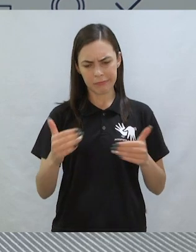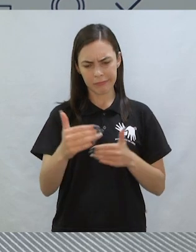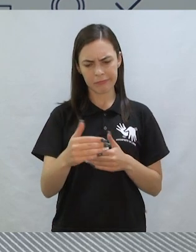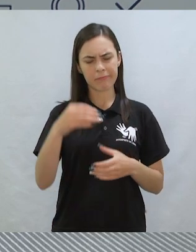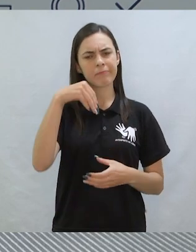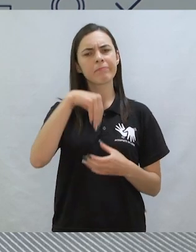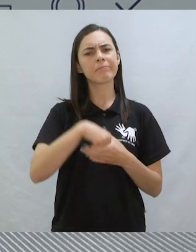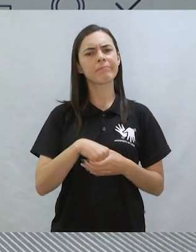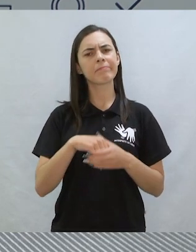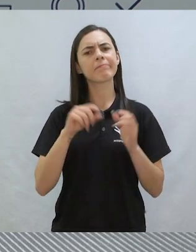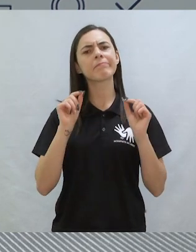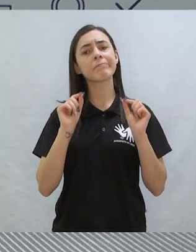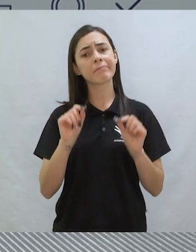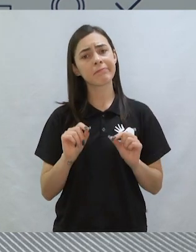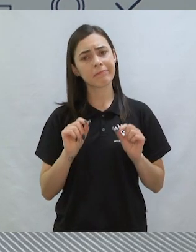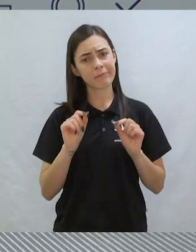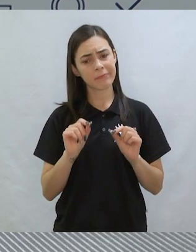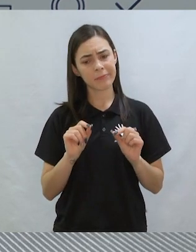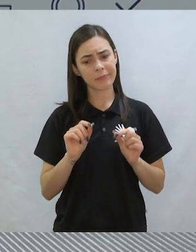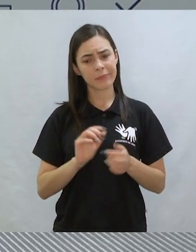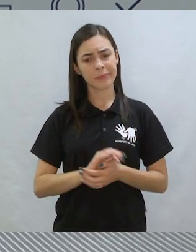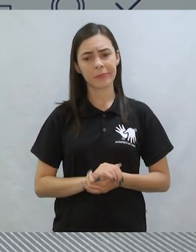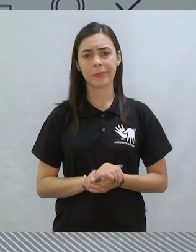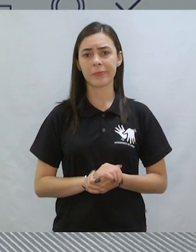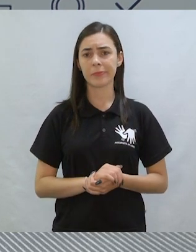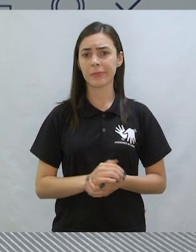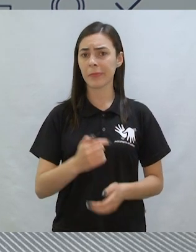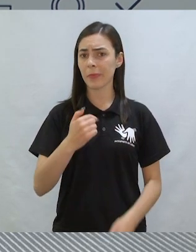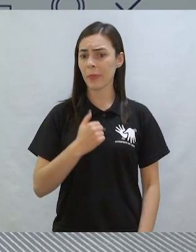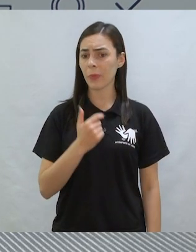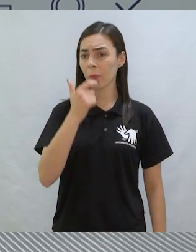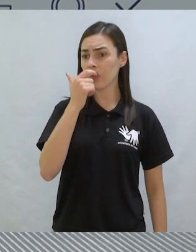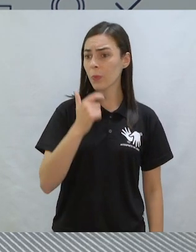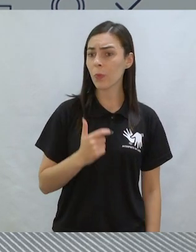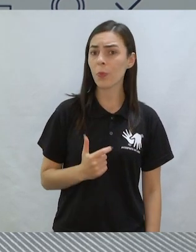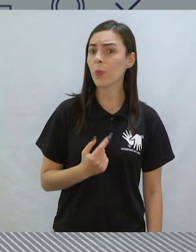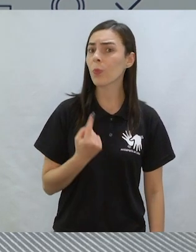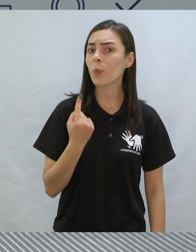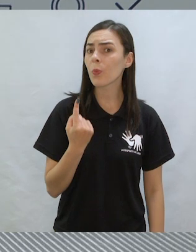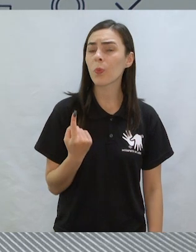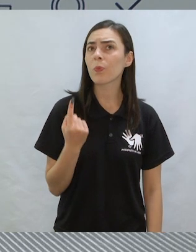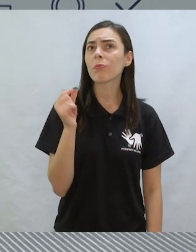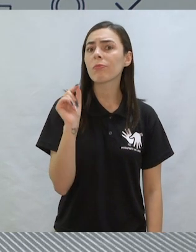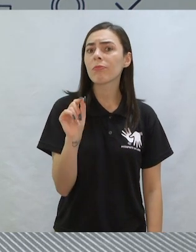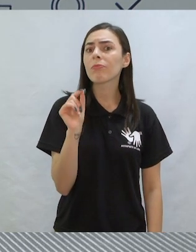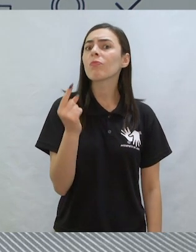tem aqui dentro desta caixa? Eu sou